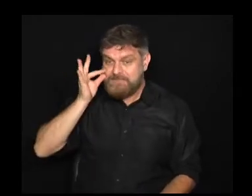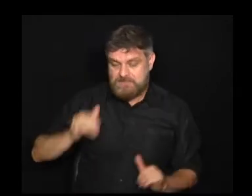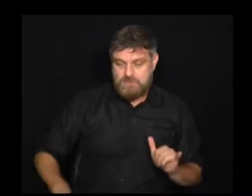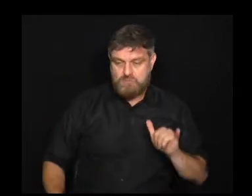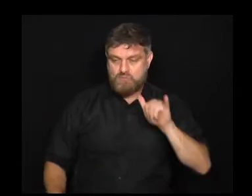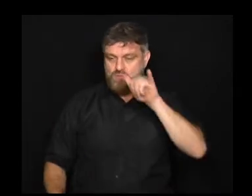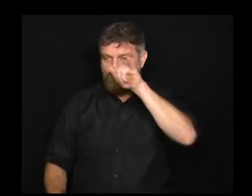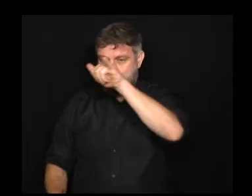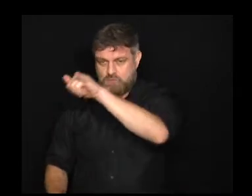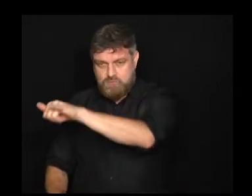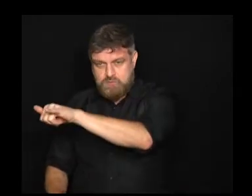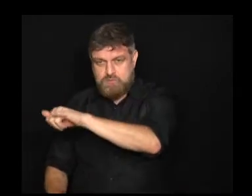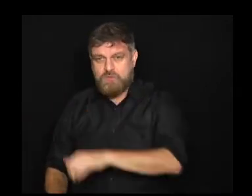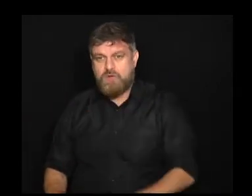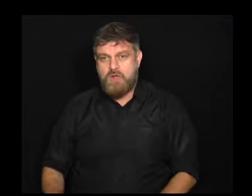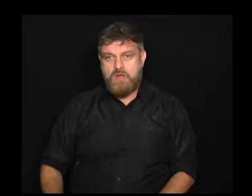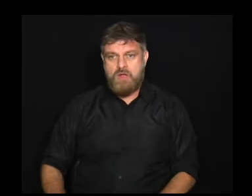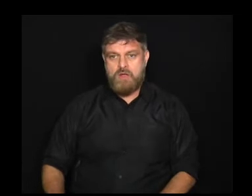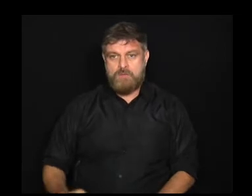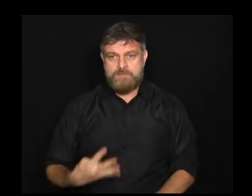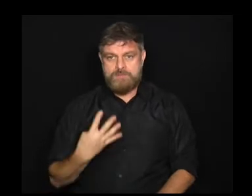E nos próximos